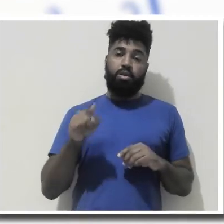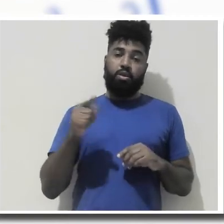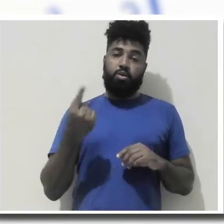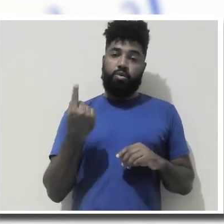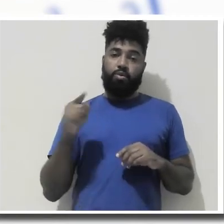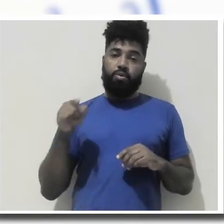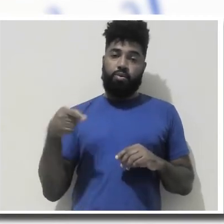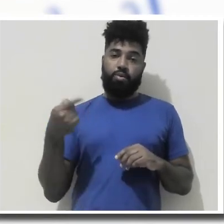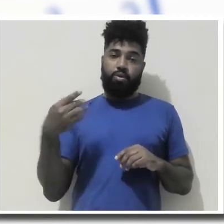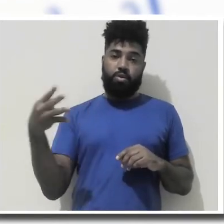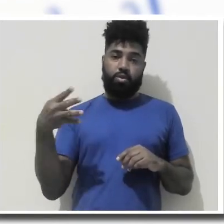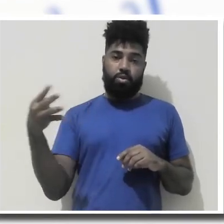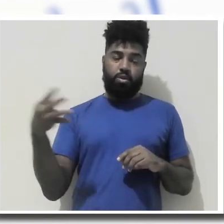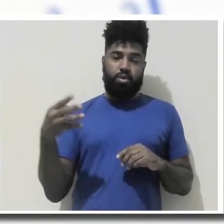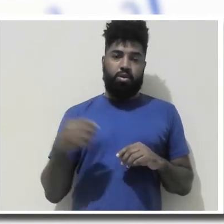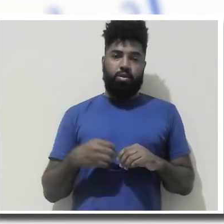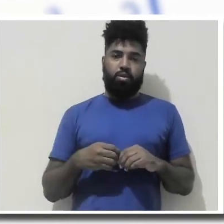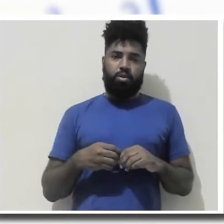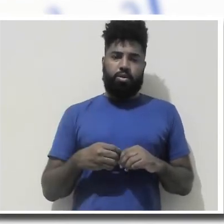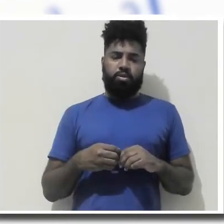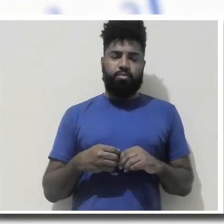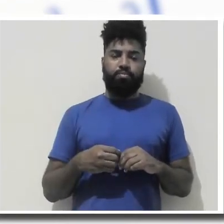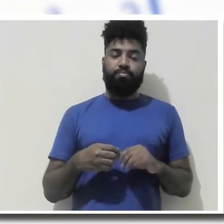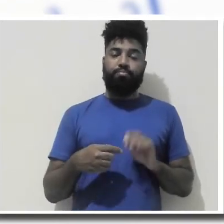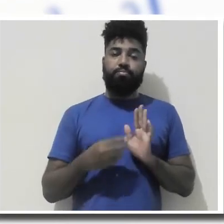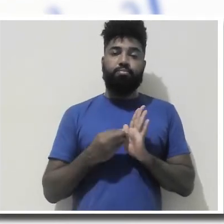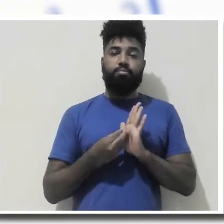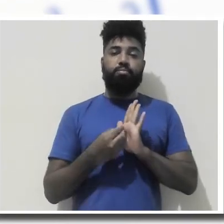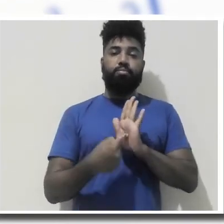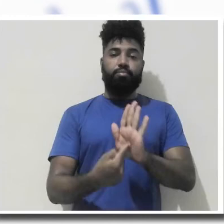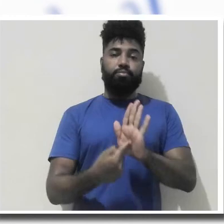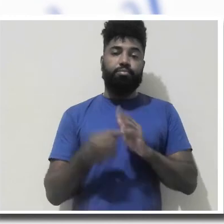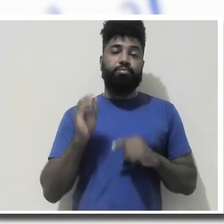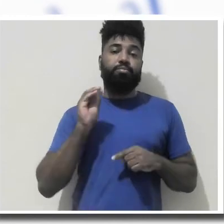1,44, podemos colocá-lo aqui.